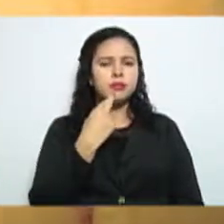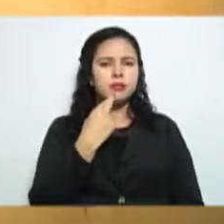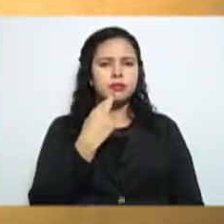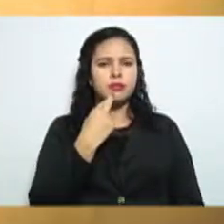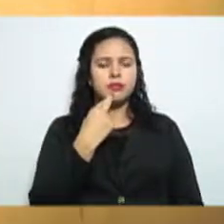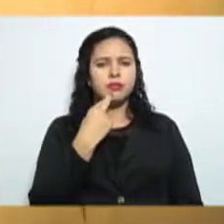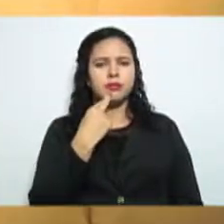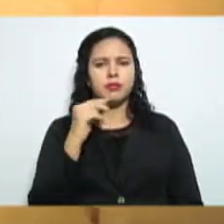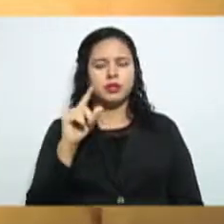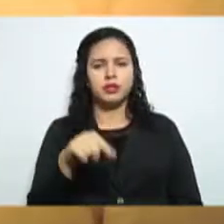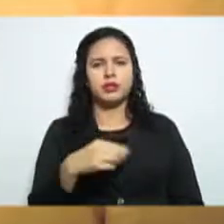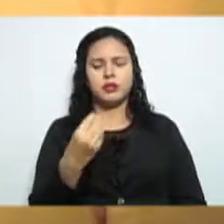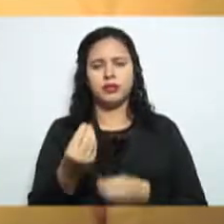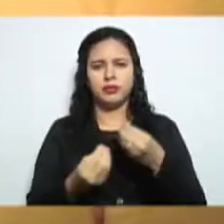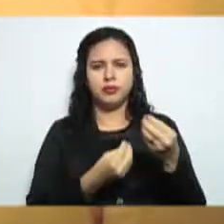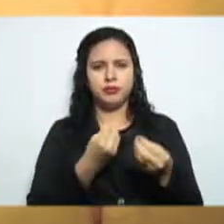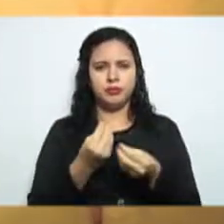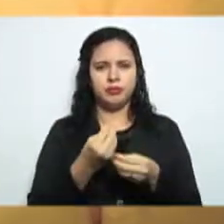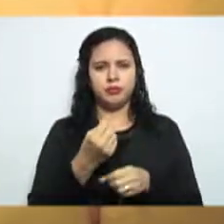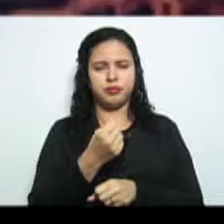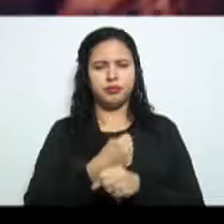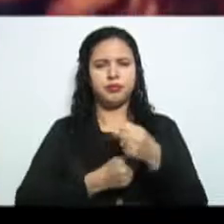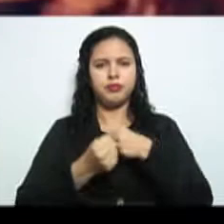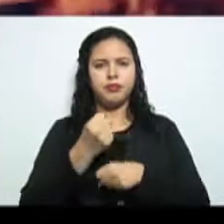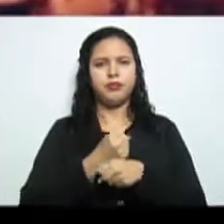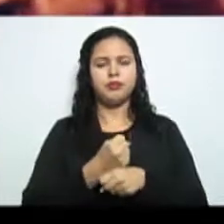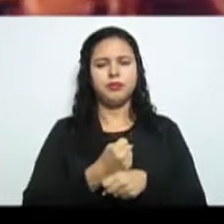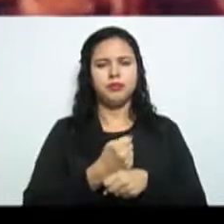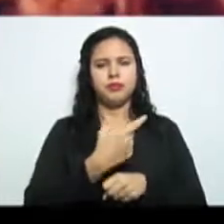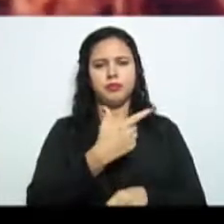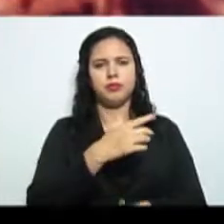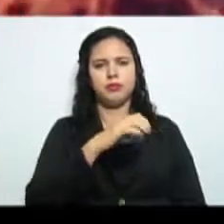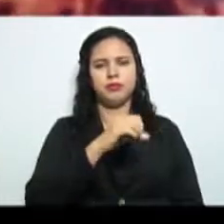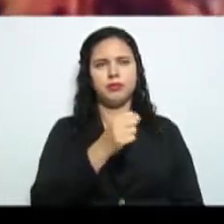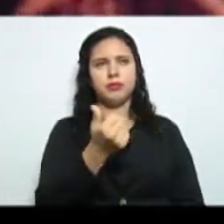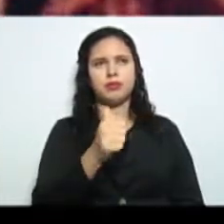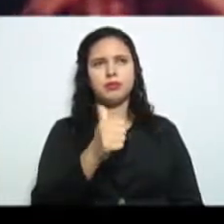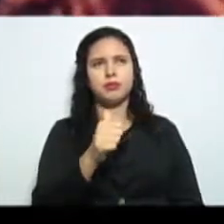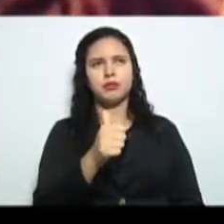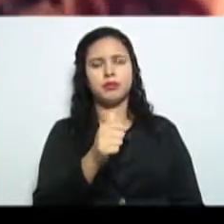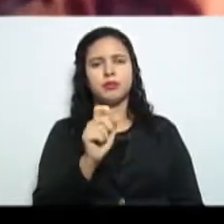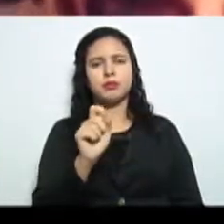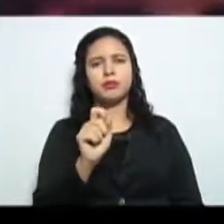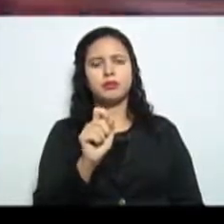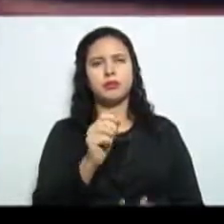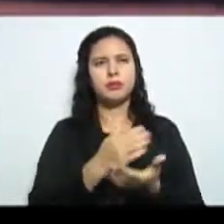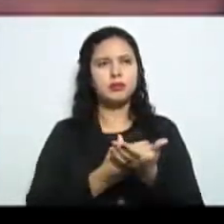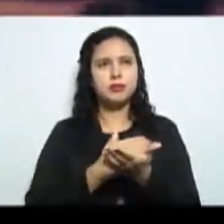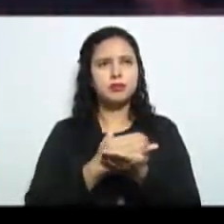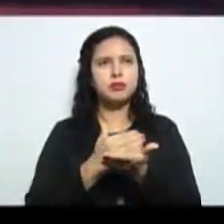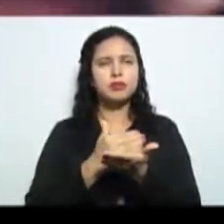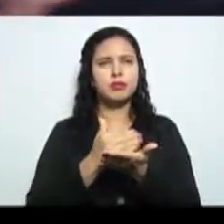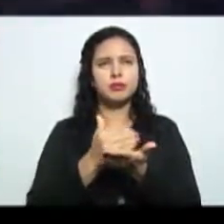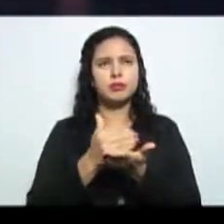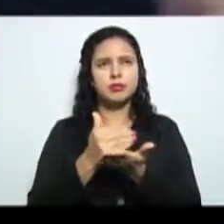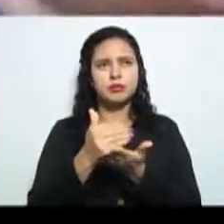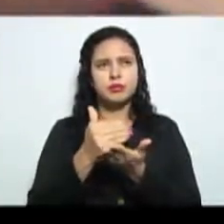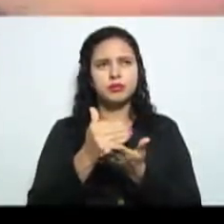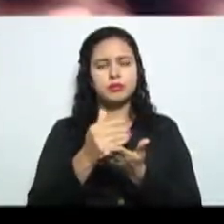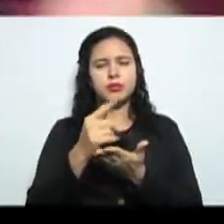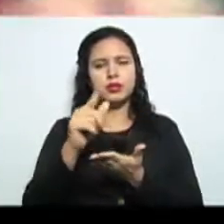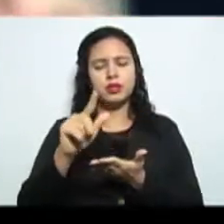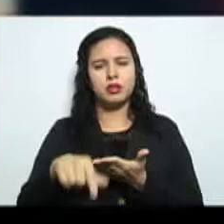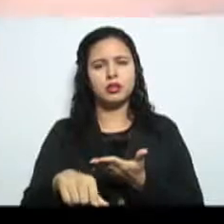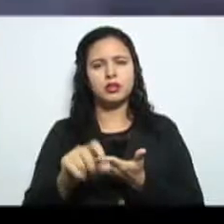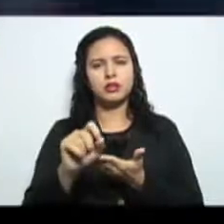falando, se deu em 2011 e a partir de então é uma migração que nós chamamos de uma migração